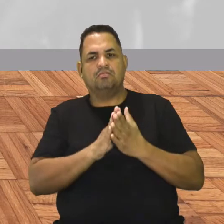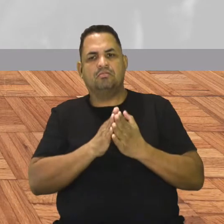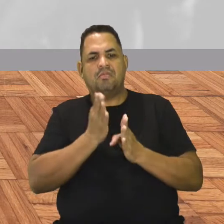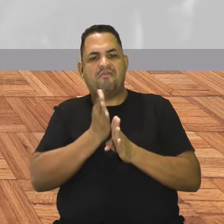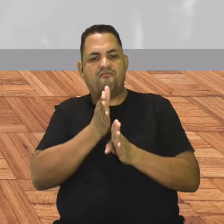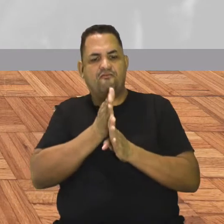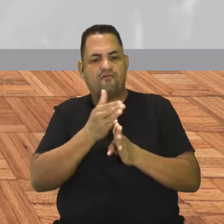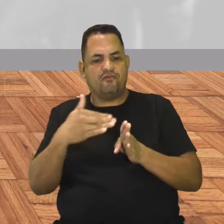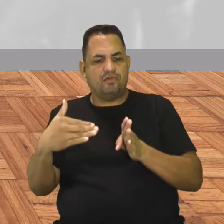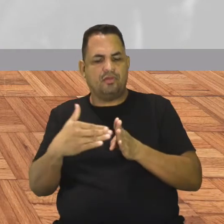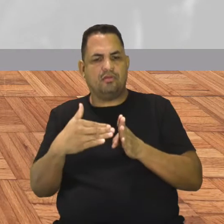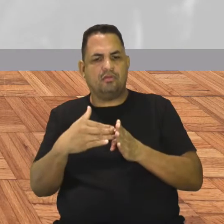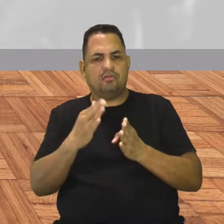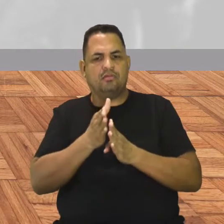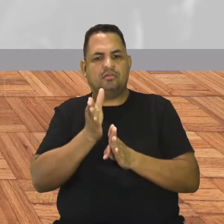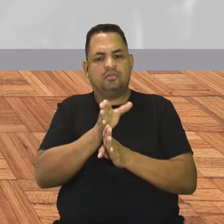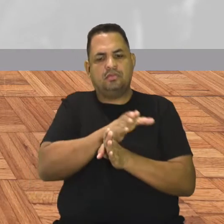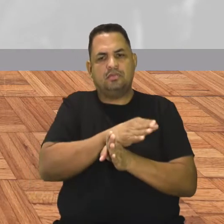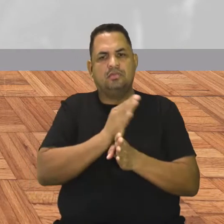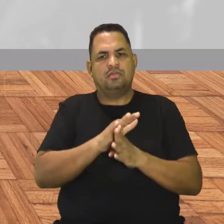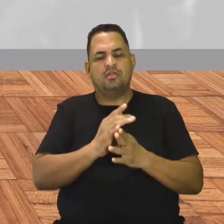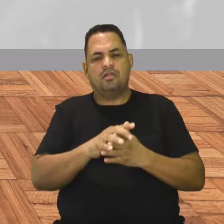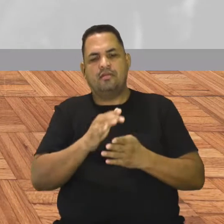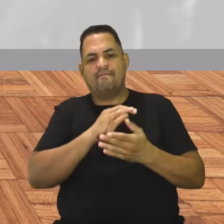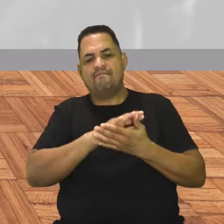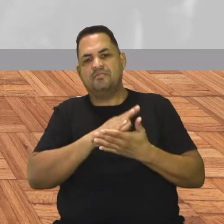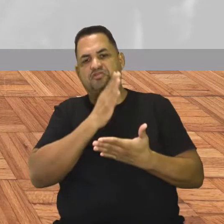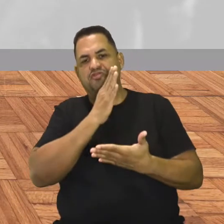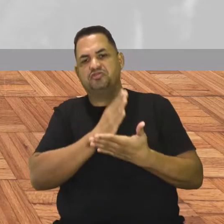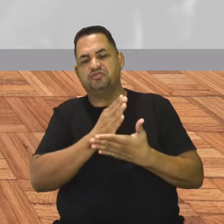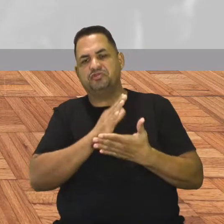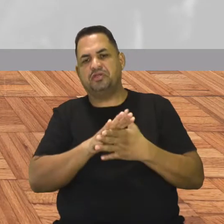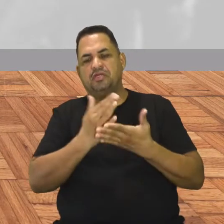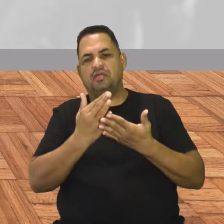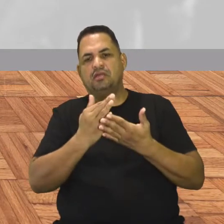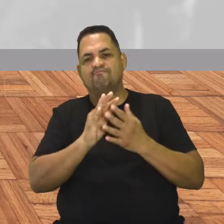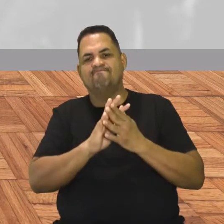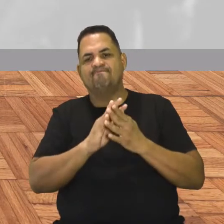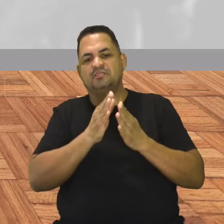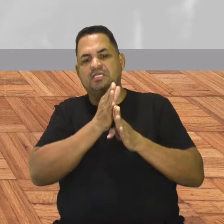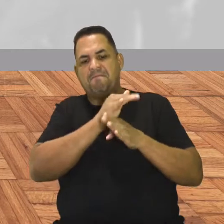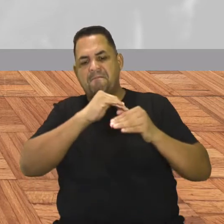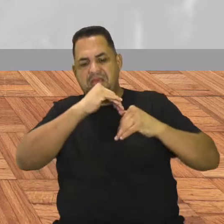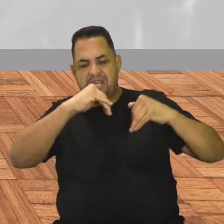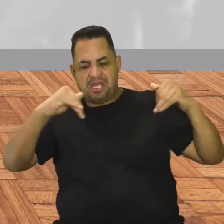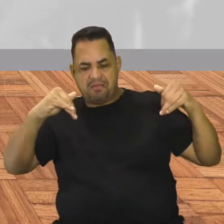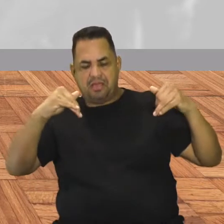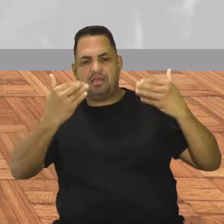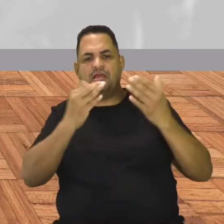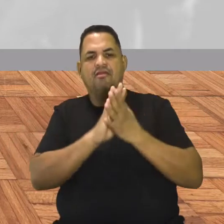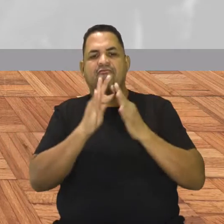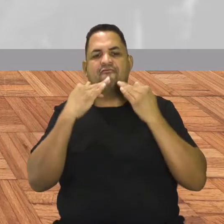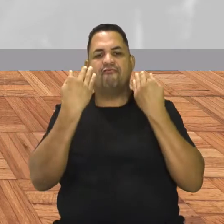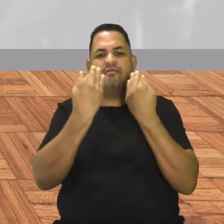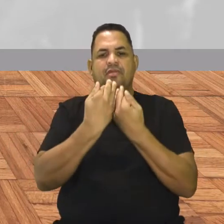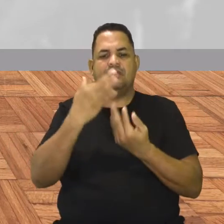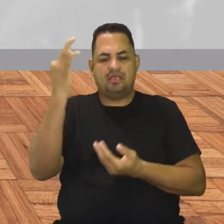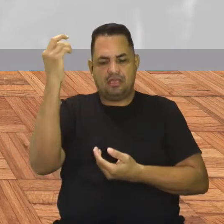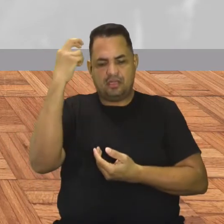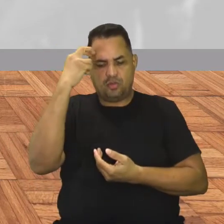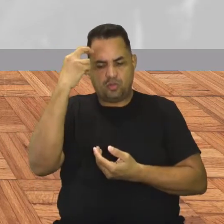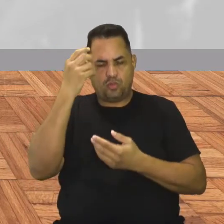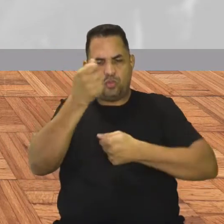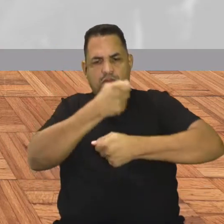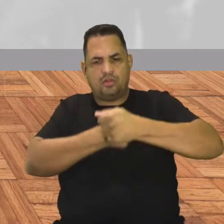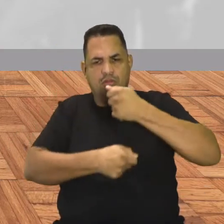fronteira que dividia famílias, que dividia cultura, que dividia